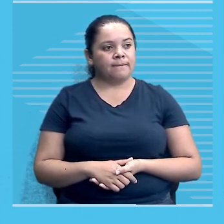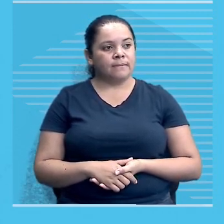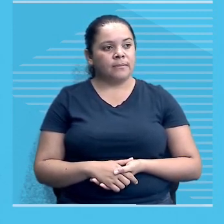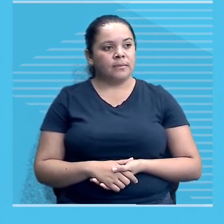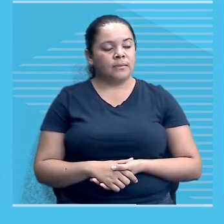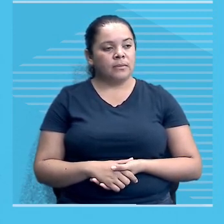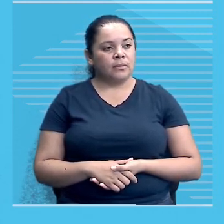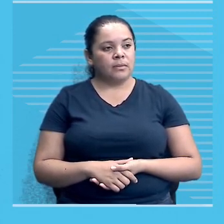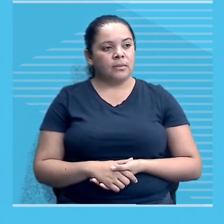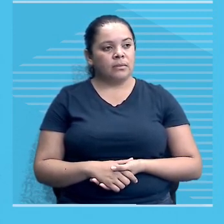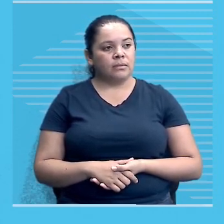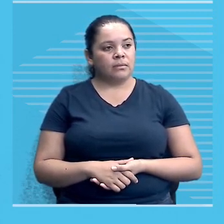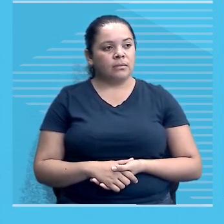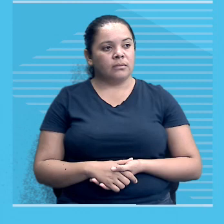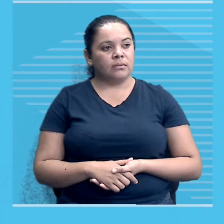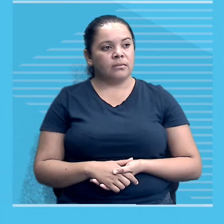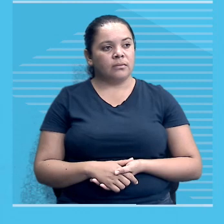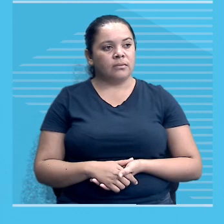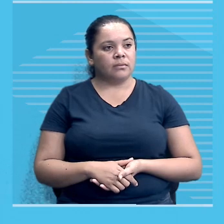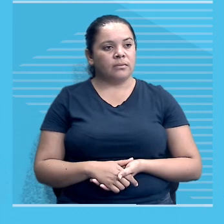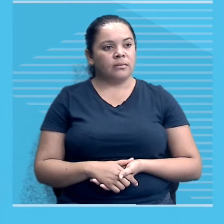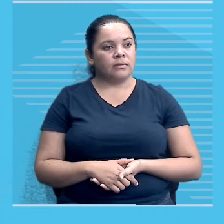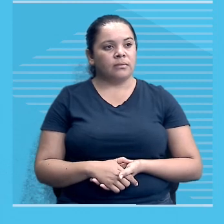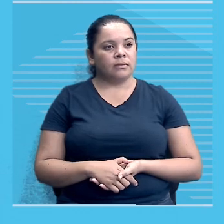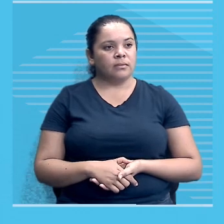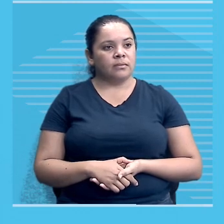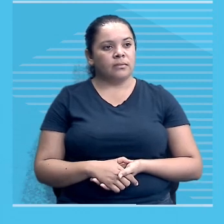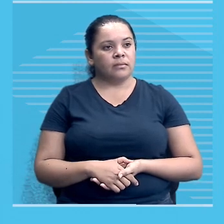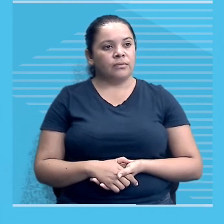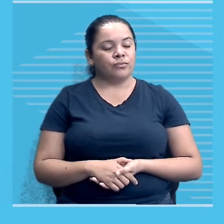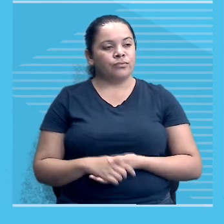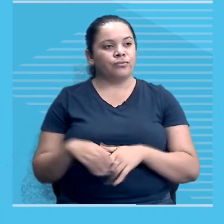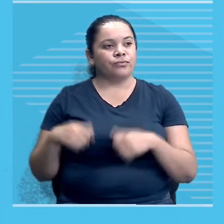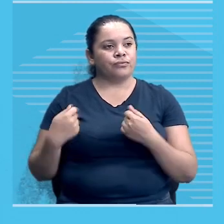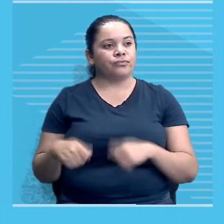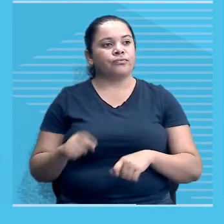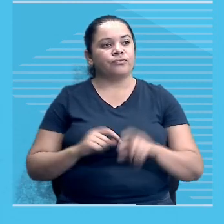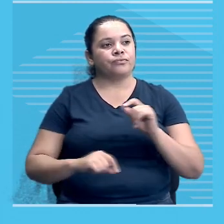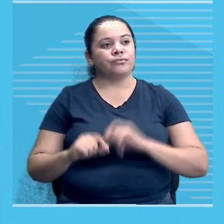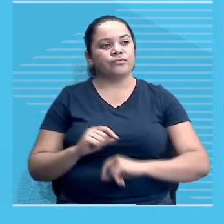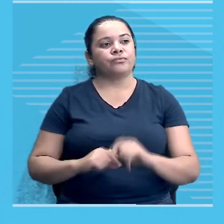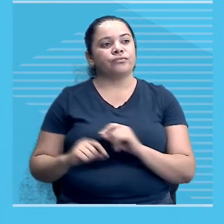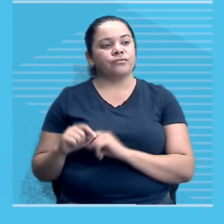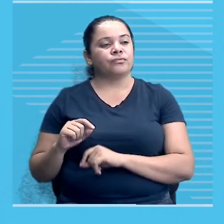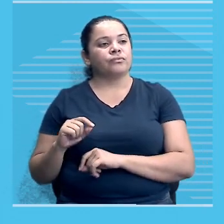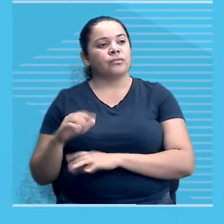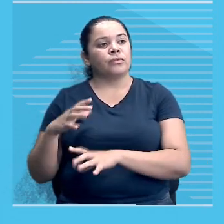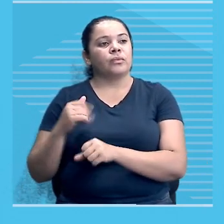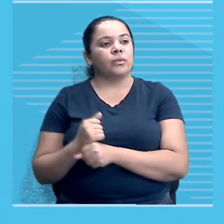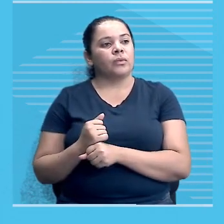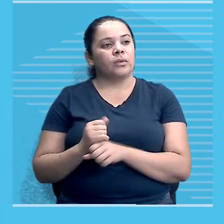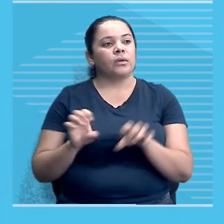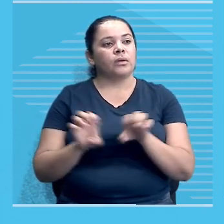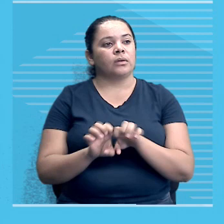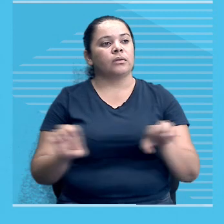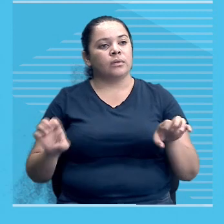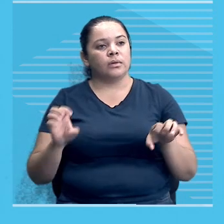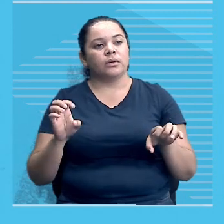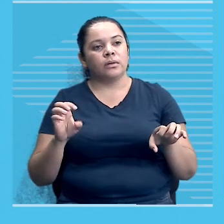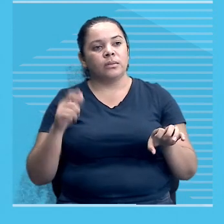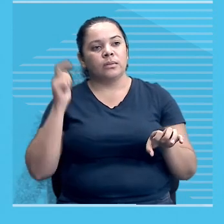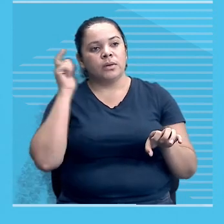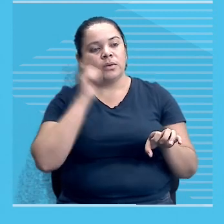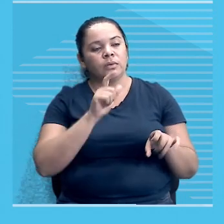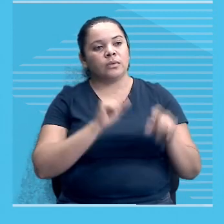ser nessa equação do segundo grau Olha aí tô precisando usar a minha equação para resolver um probleminha de